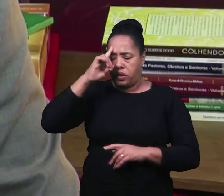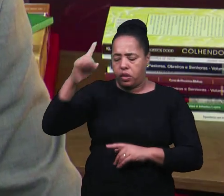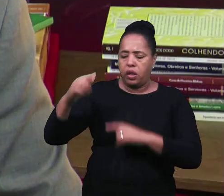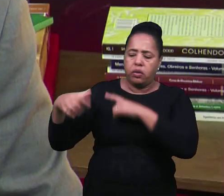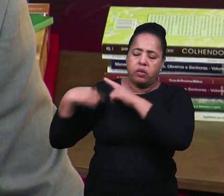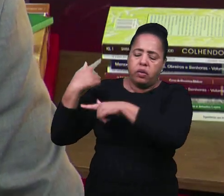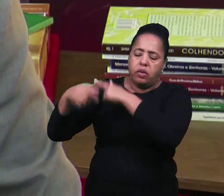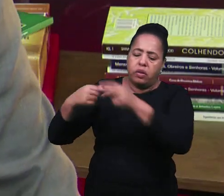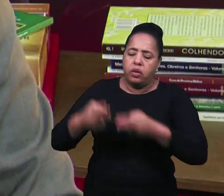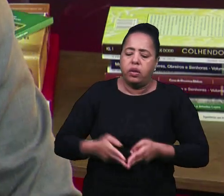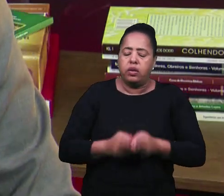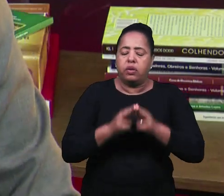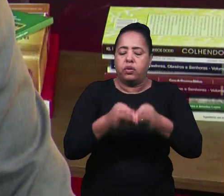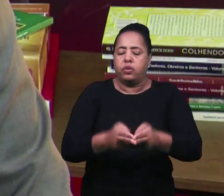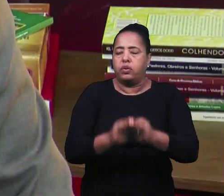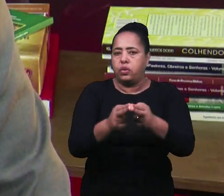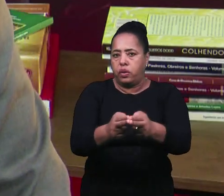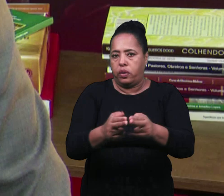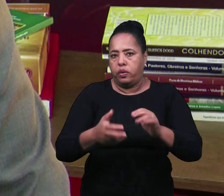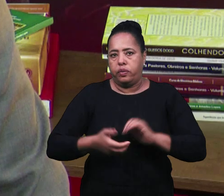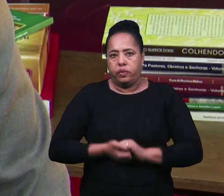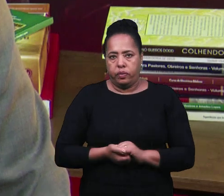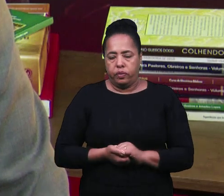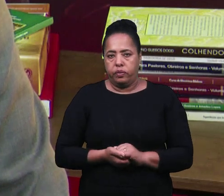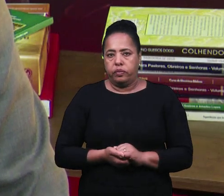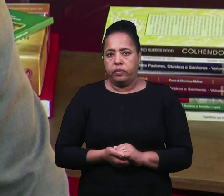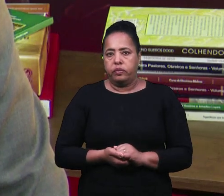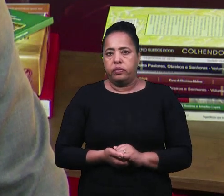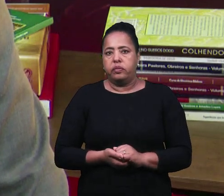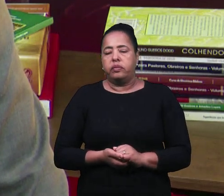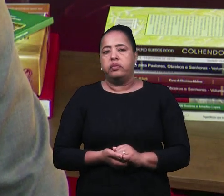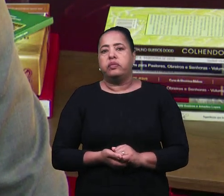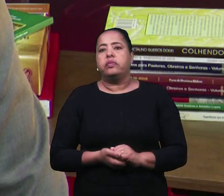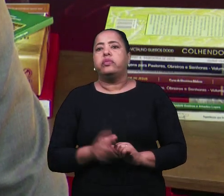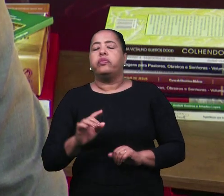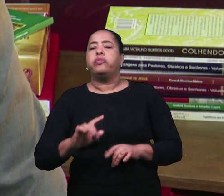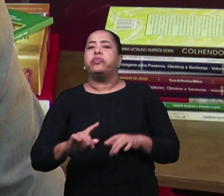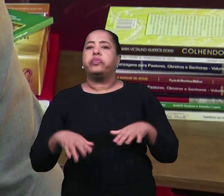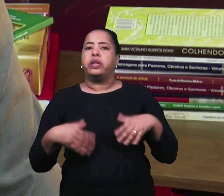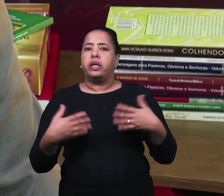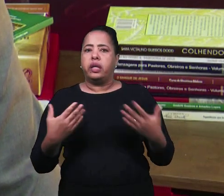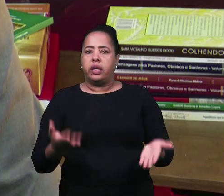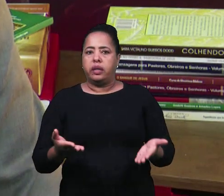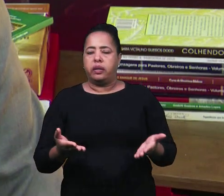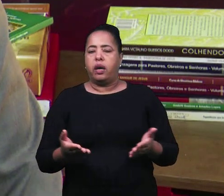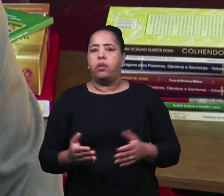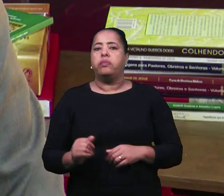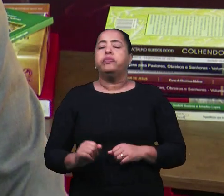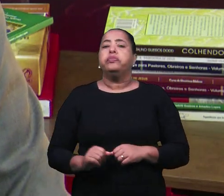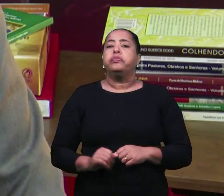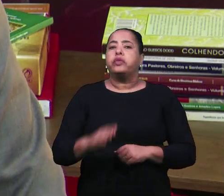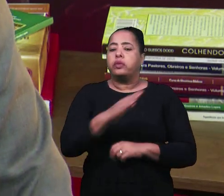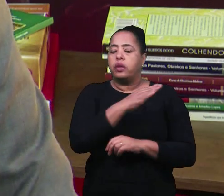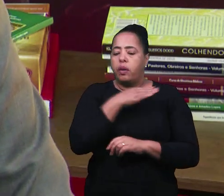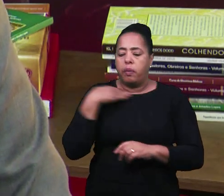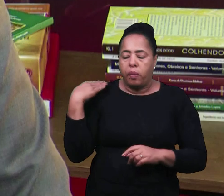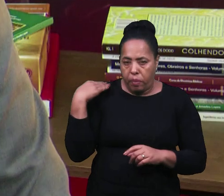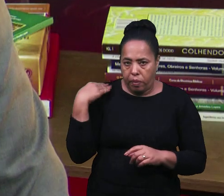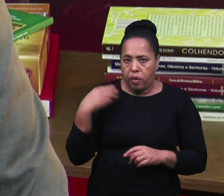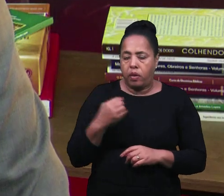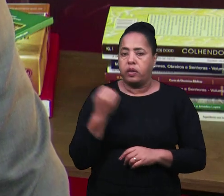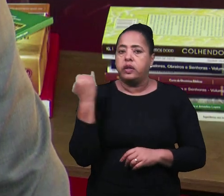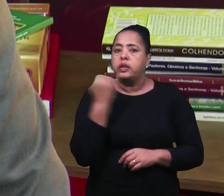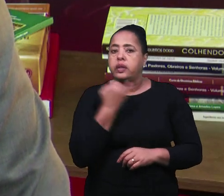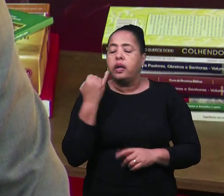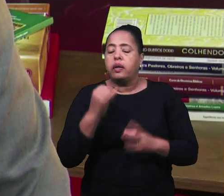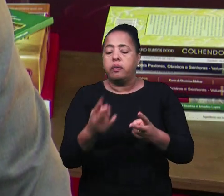né? Sim. Jó foi um descendente de Noé. Sim. Mas, Roberto, voltando aqui à questão do sacrifício de Isaque, nós